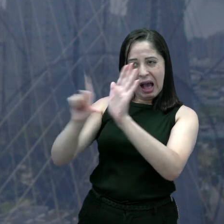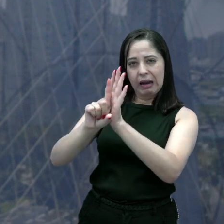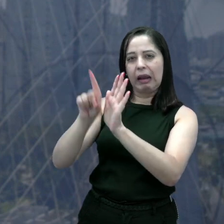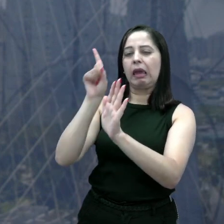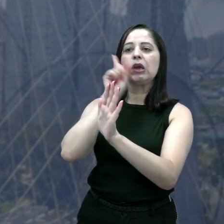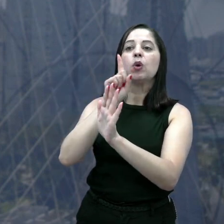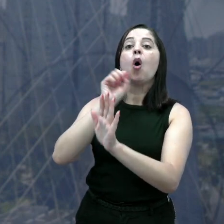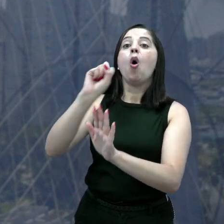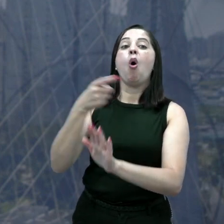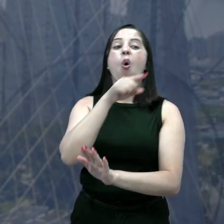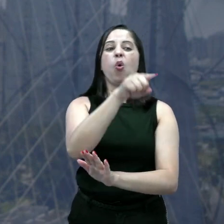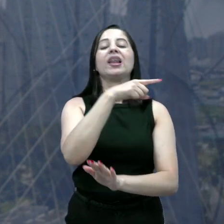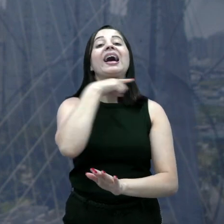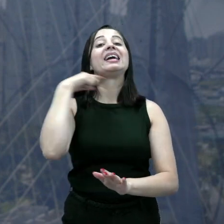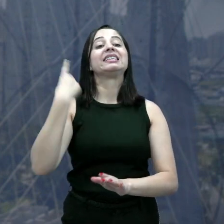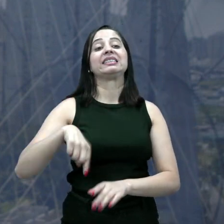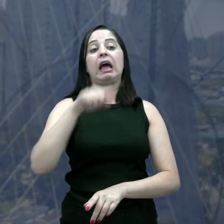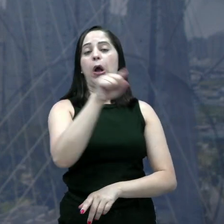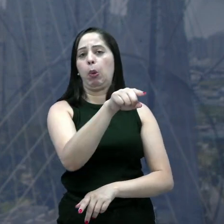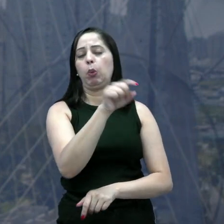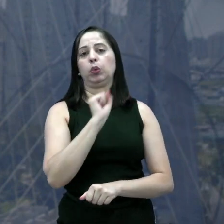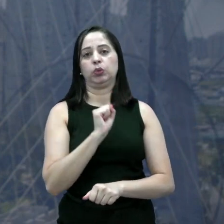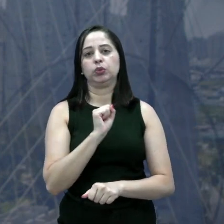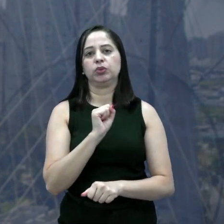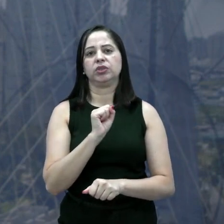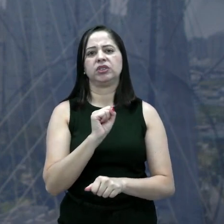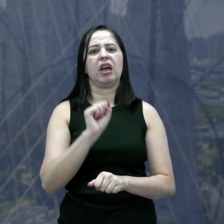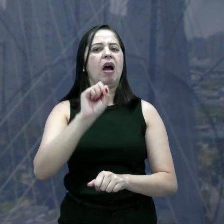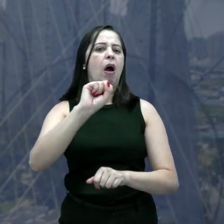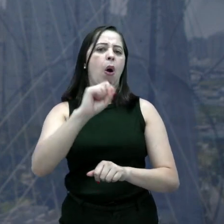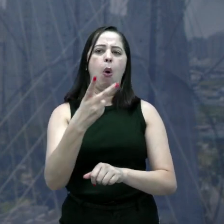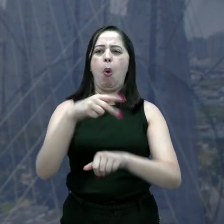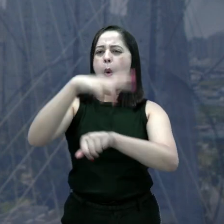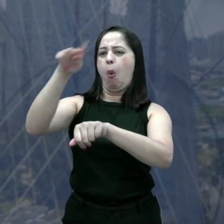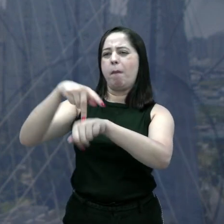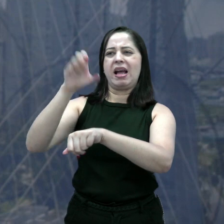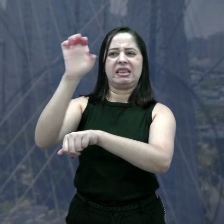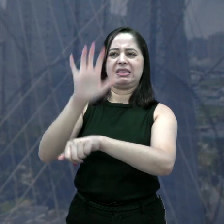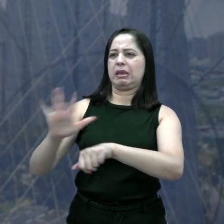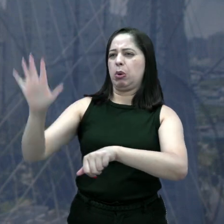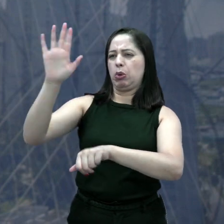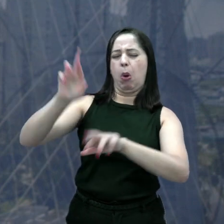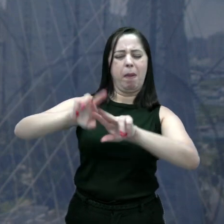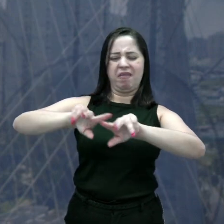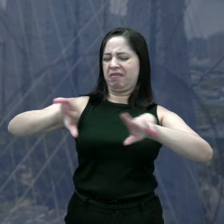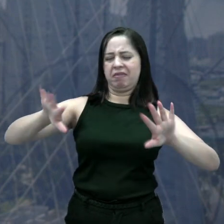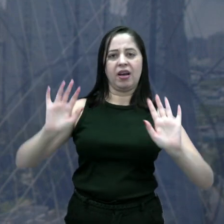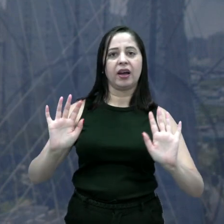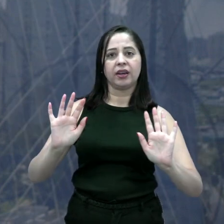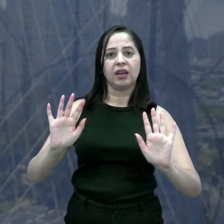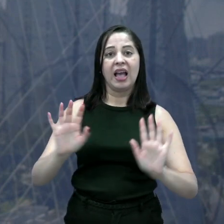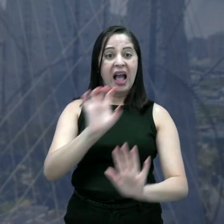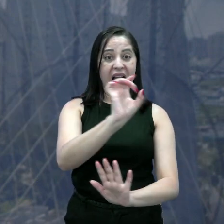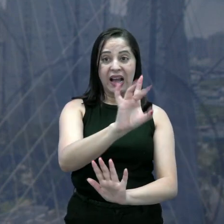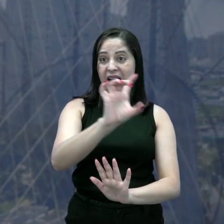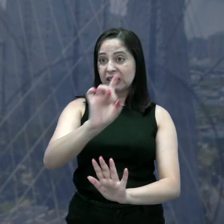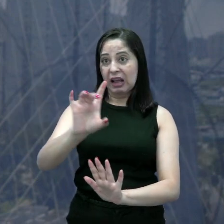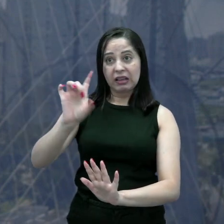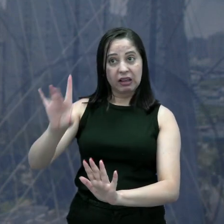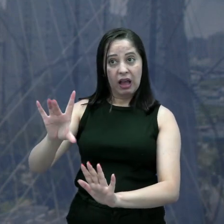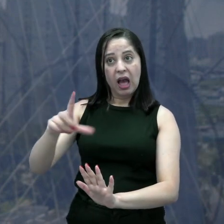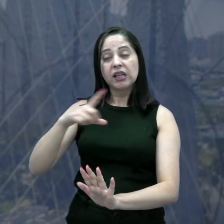russo, ou qualquer país europeu, asiático, da África, eles também têm os interesses